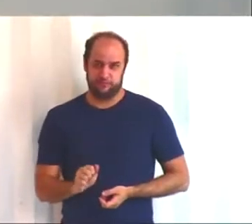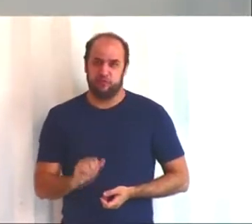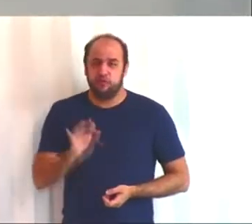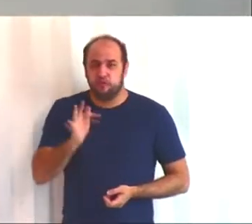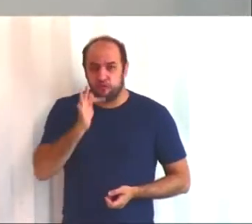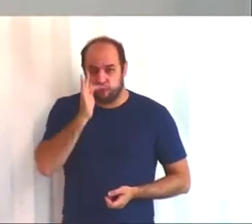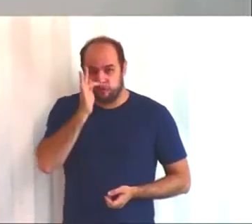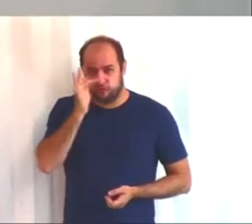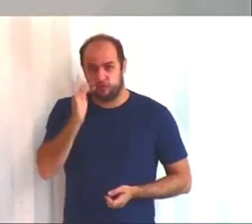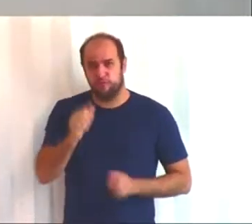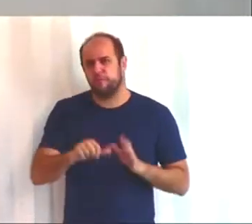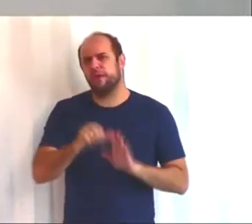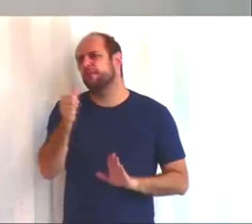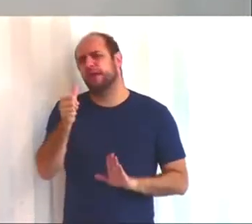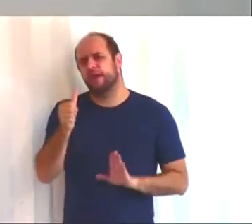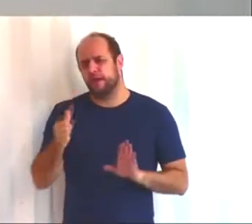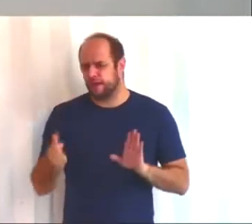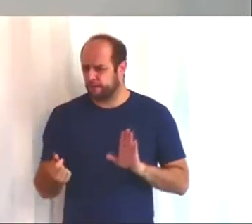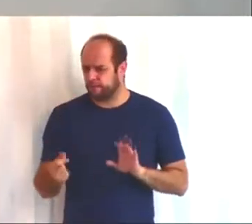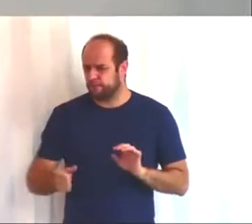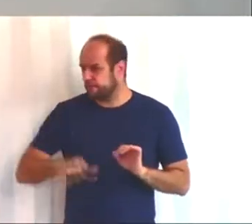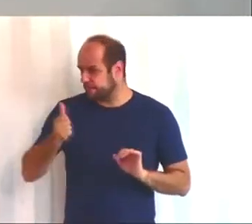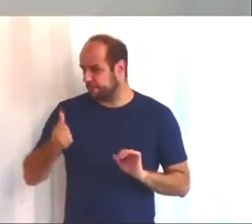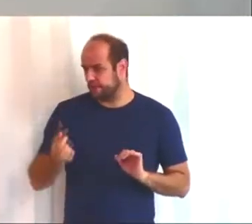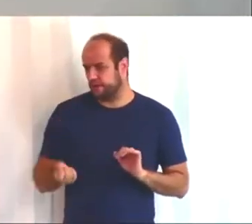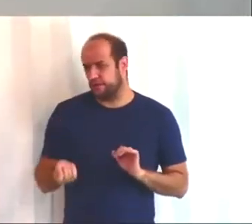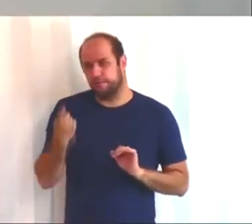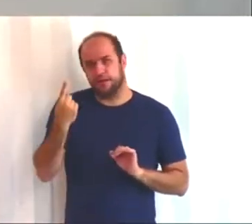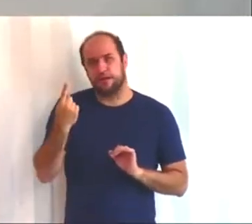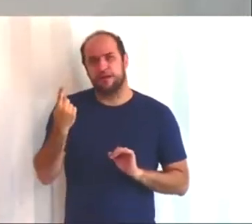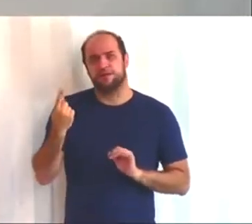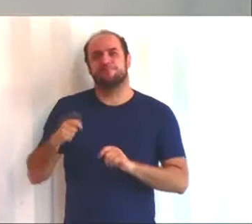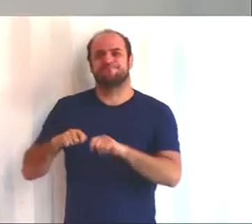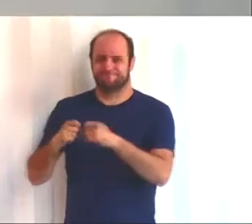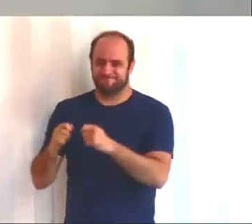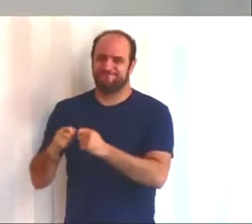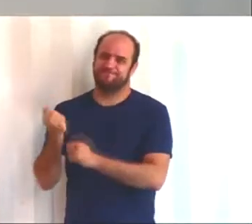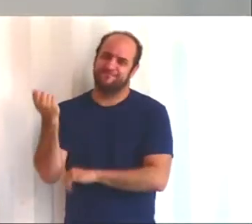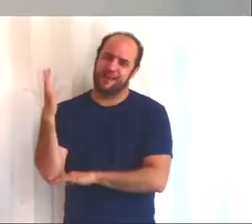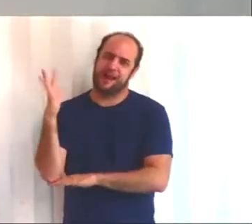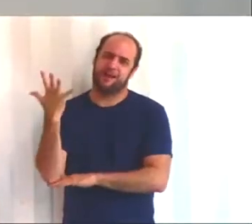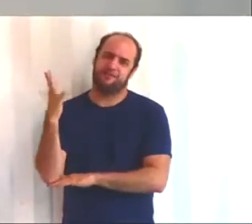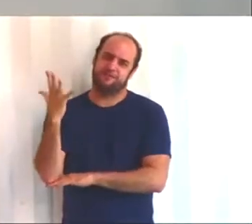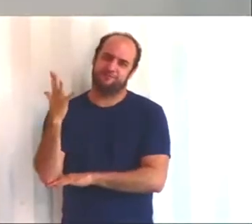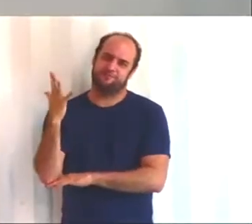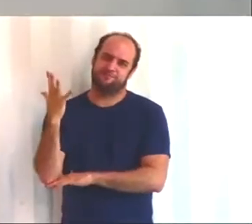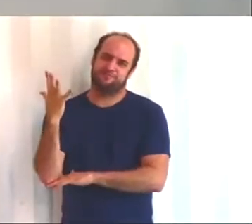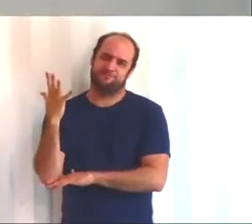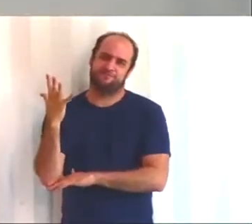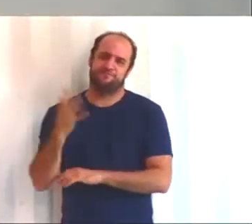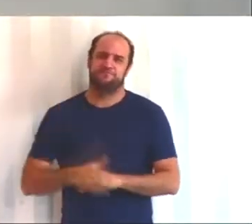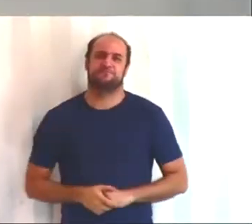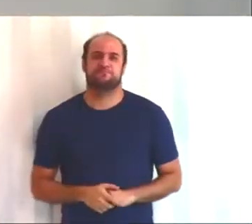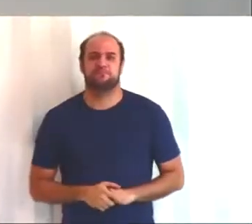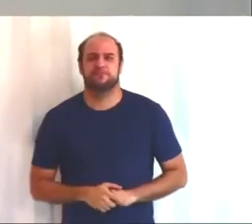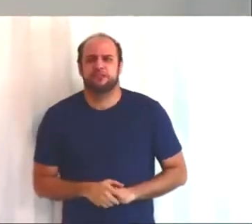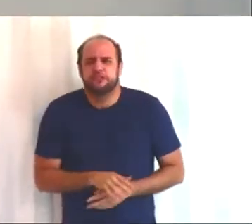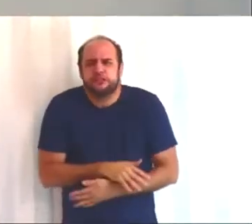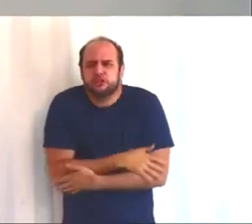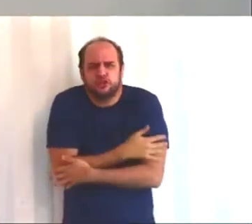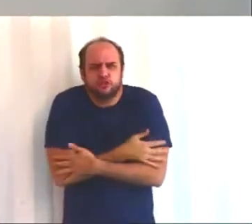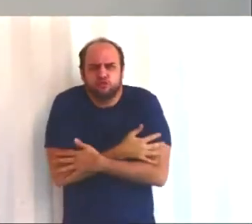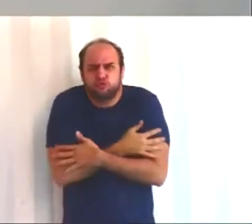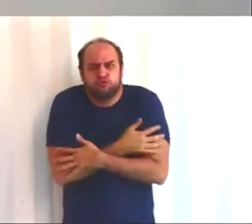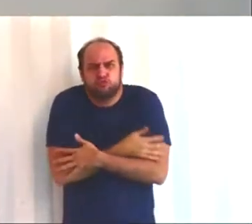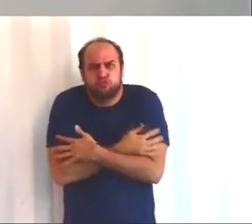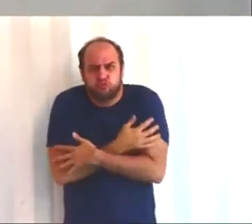primeiros verdes que aparecia, era justamente a da amendoeira. Então, depois do inverno